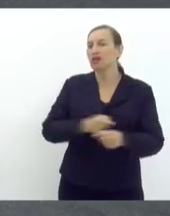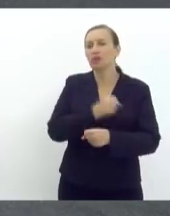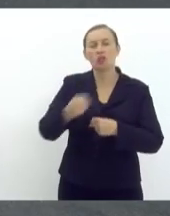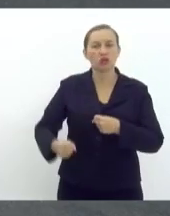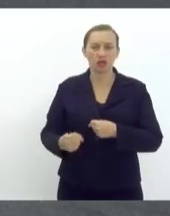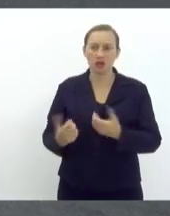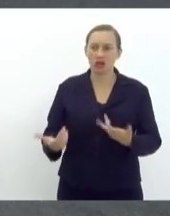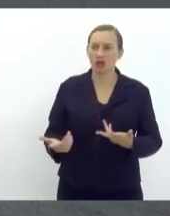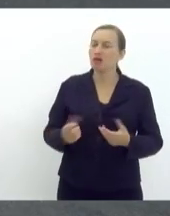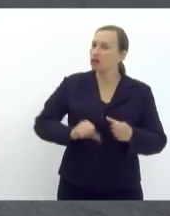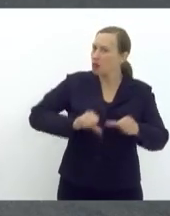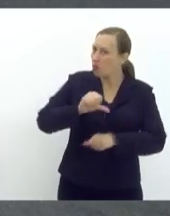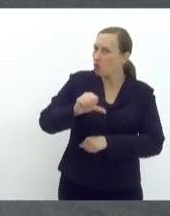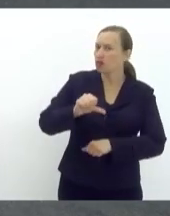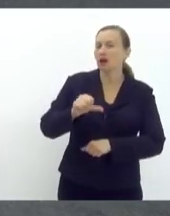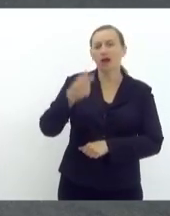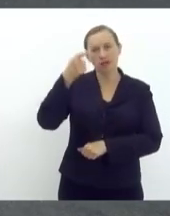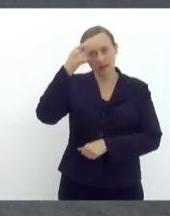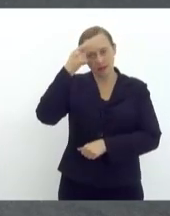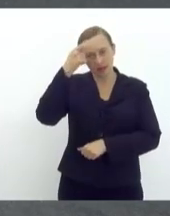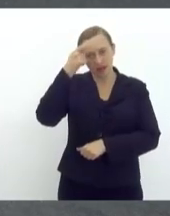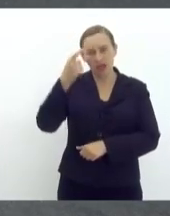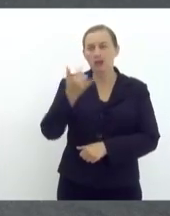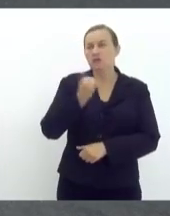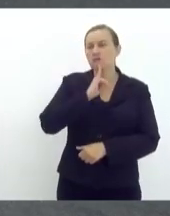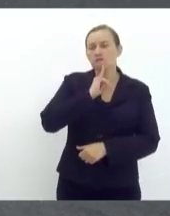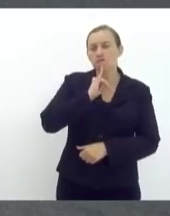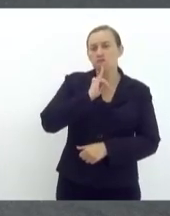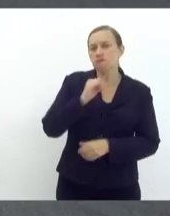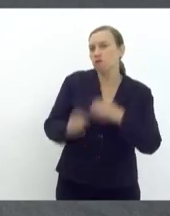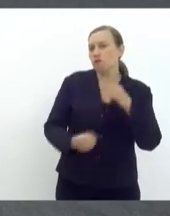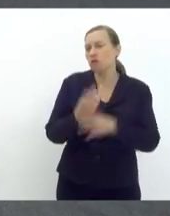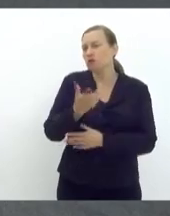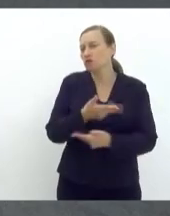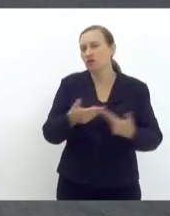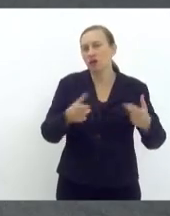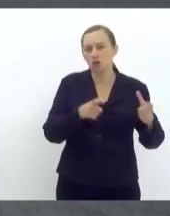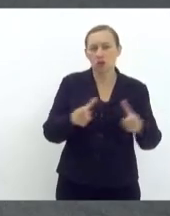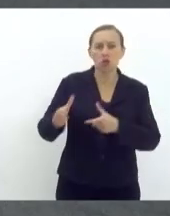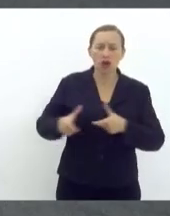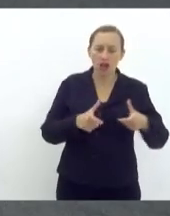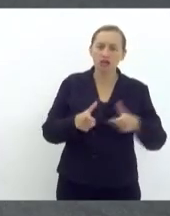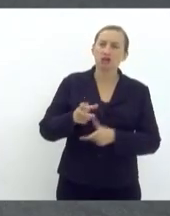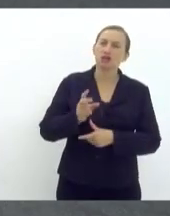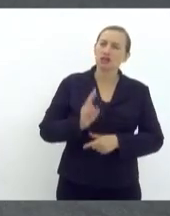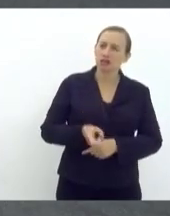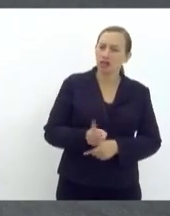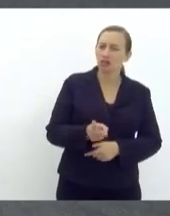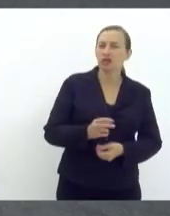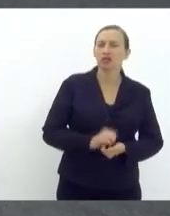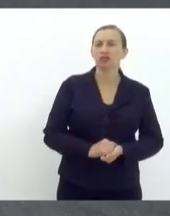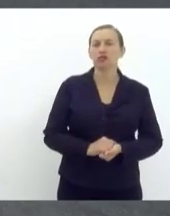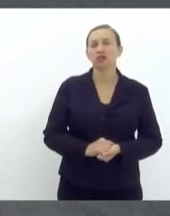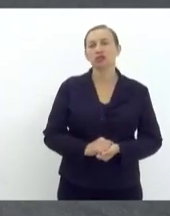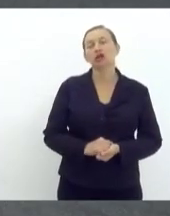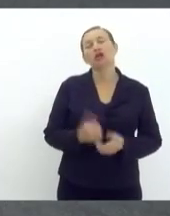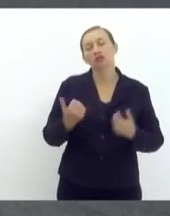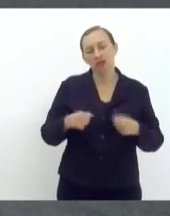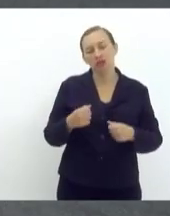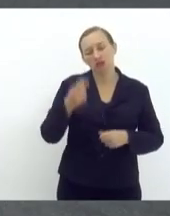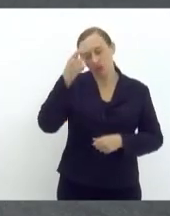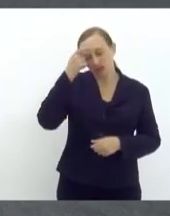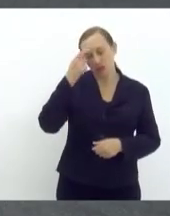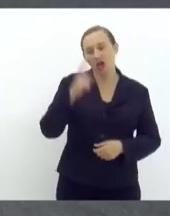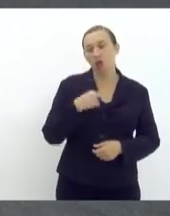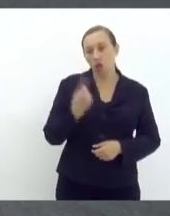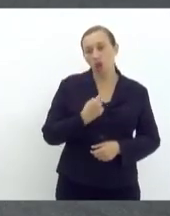é à toa a gente tem que mudar essa mentalidade infelizmente se reproduz em vários espaços permanentemente e a gente tem que se conscientizar